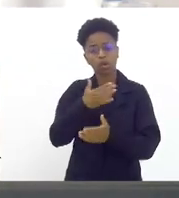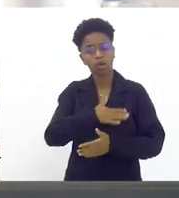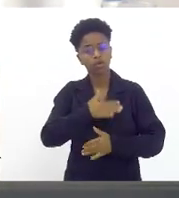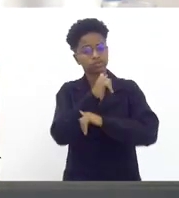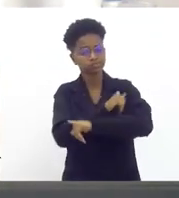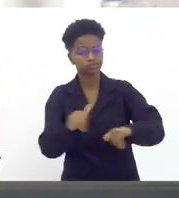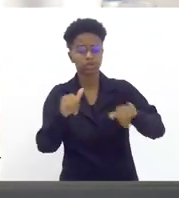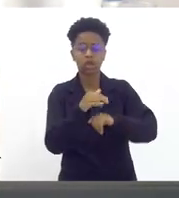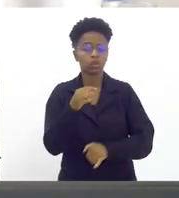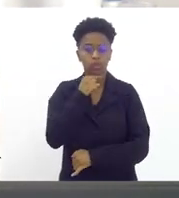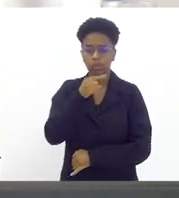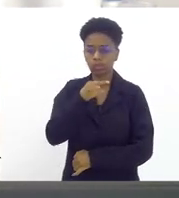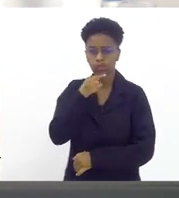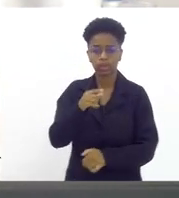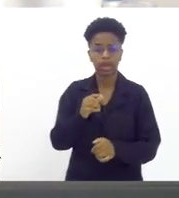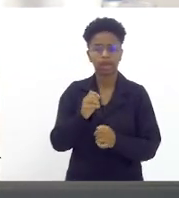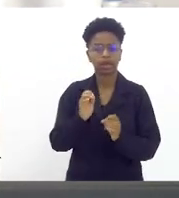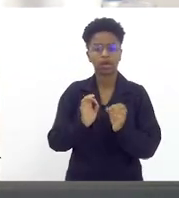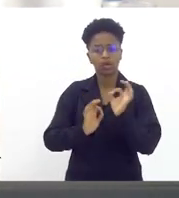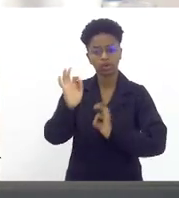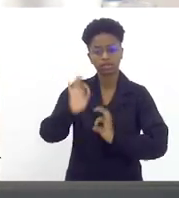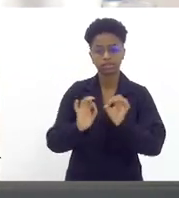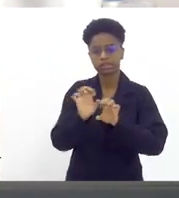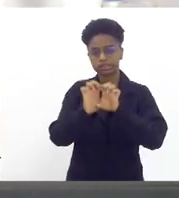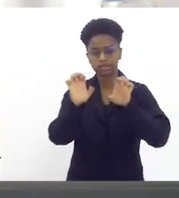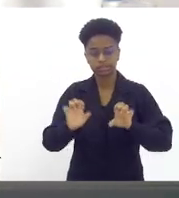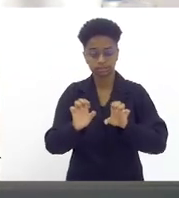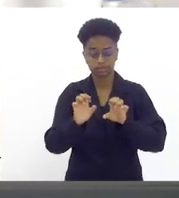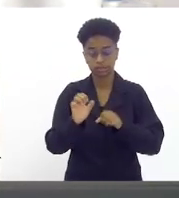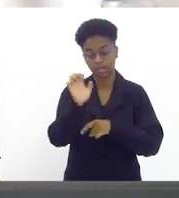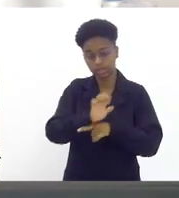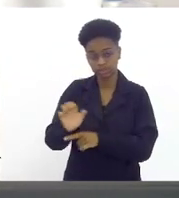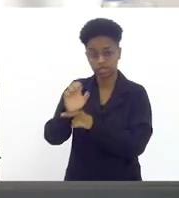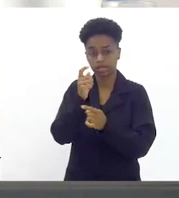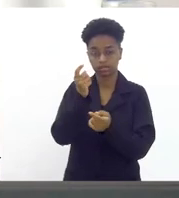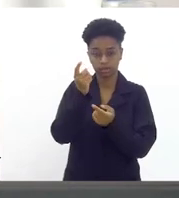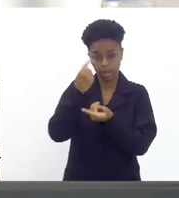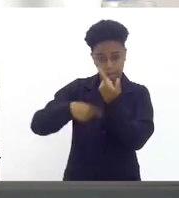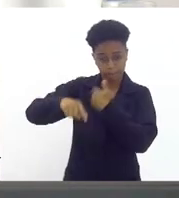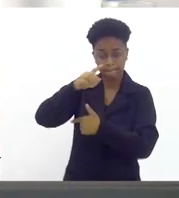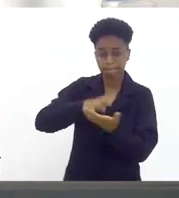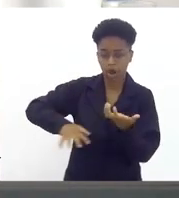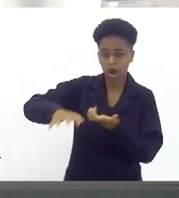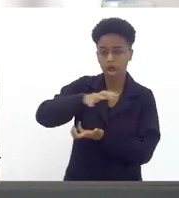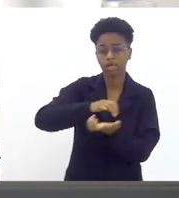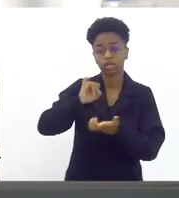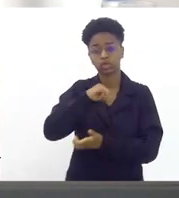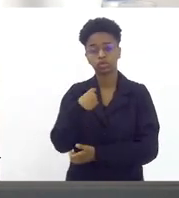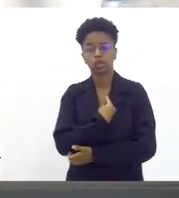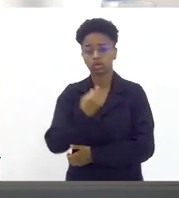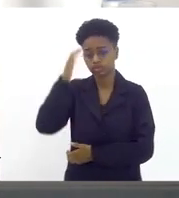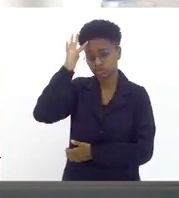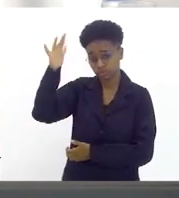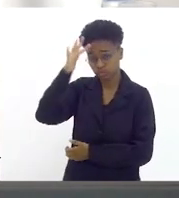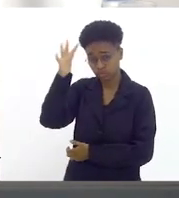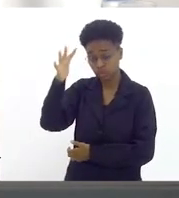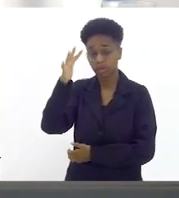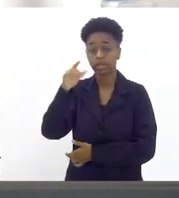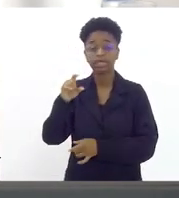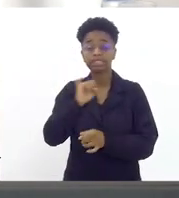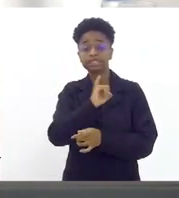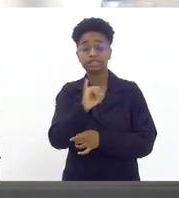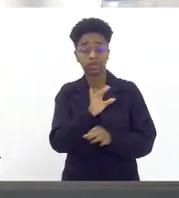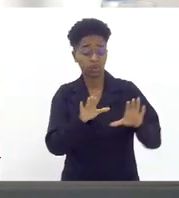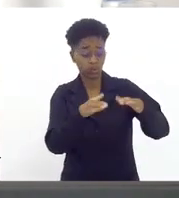construção de um Estado revolucionado, a revolução que nós acalentamos como sonho, como horizonte concreto, sem que os segmentos